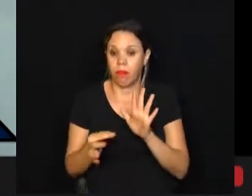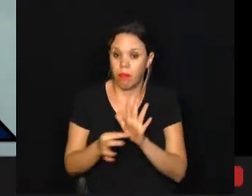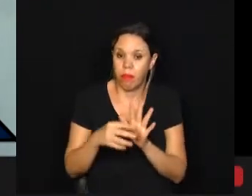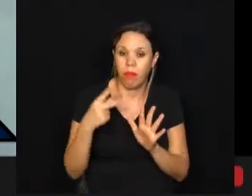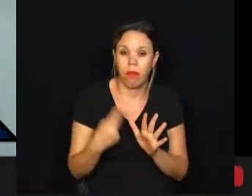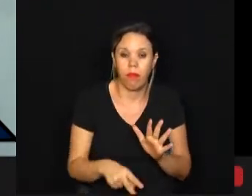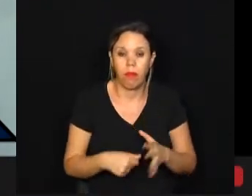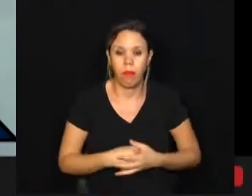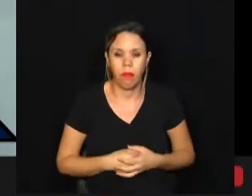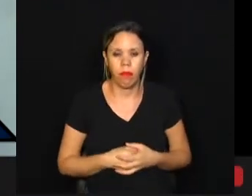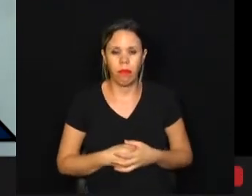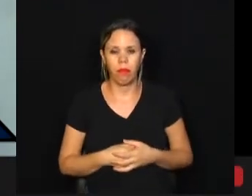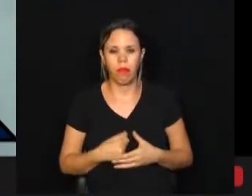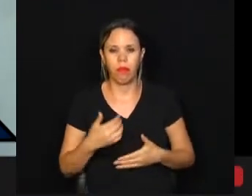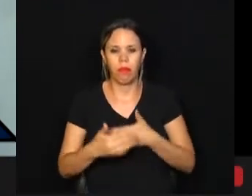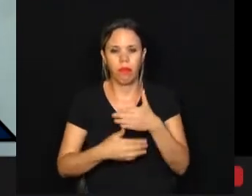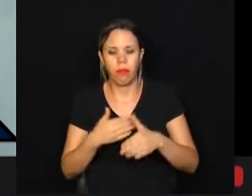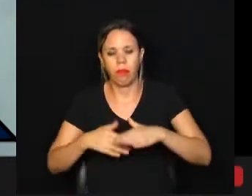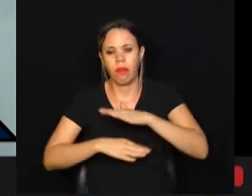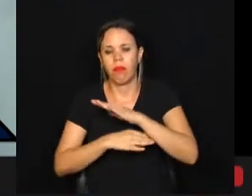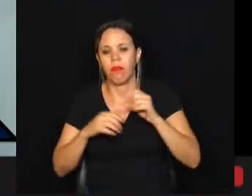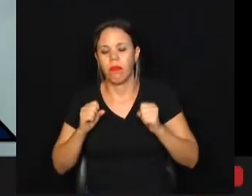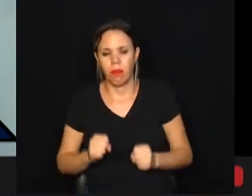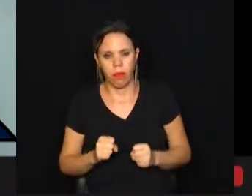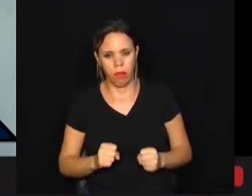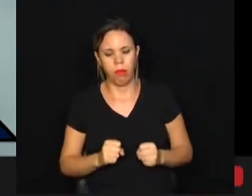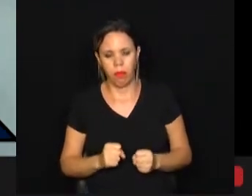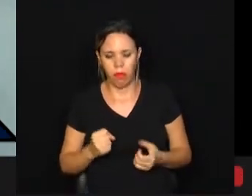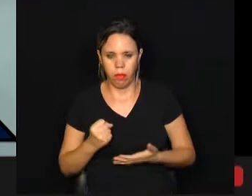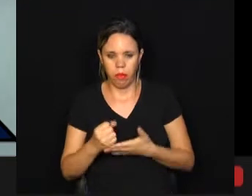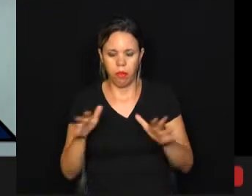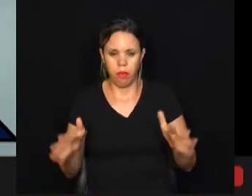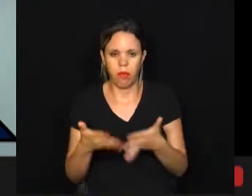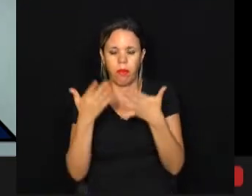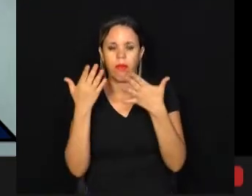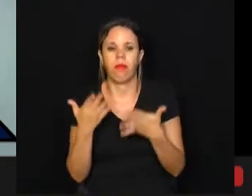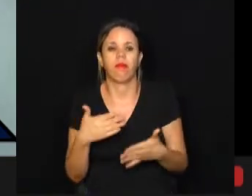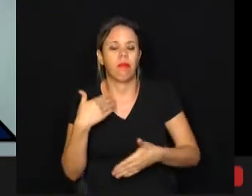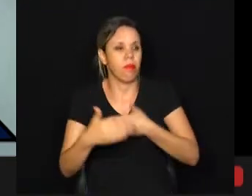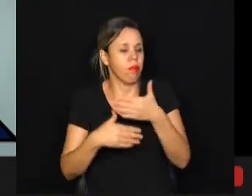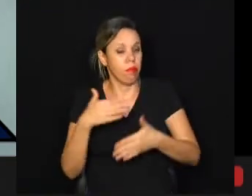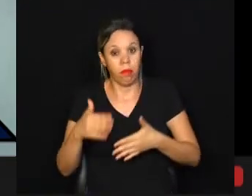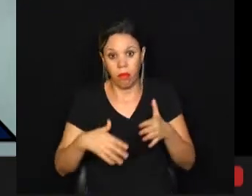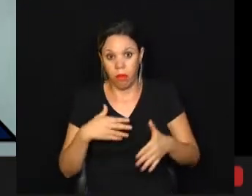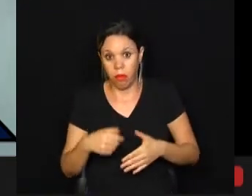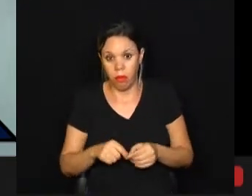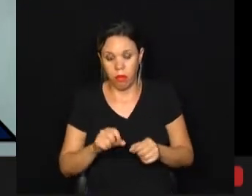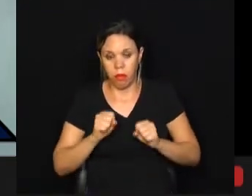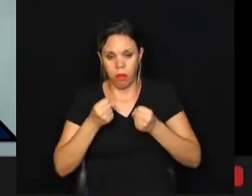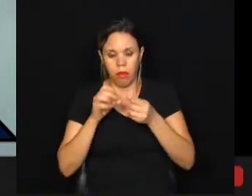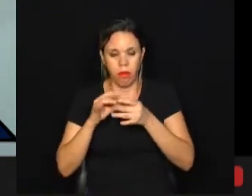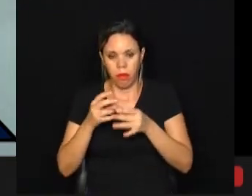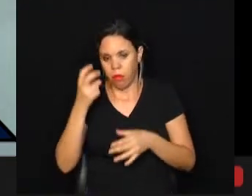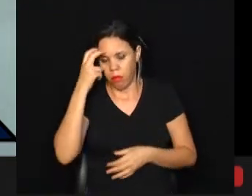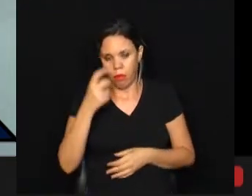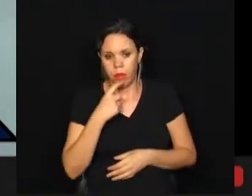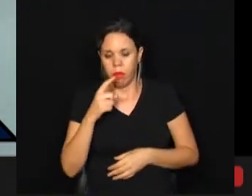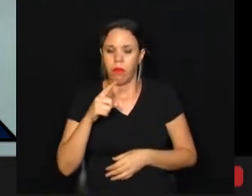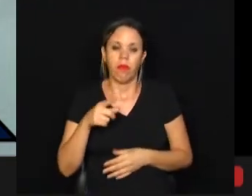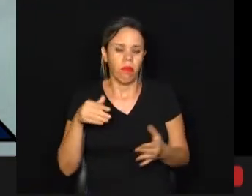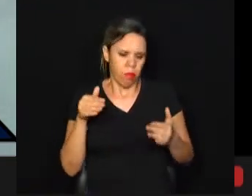opinião e, a partir daí, ver como a Câmara pode contribuir nesse processo de fortalecimento da cultura de Campinas, que,